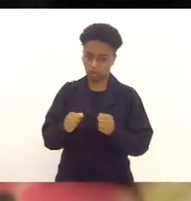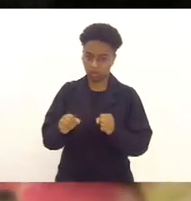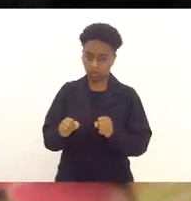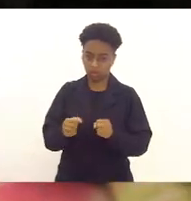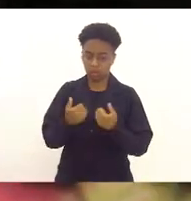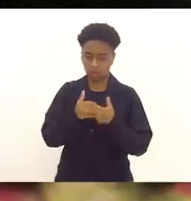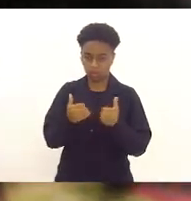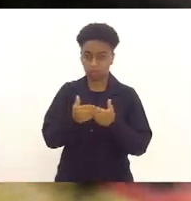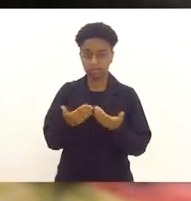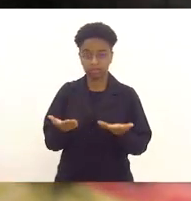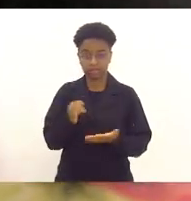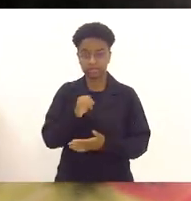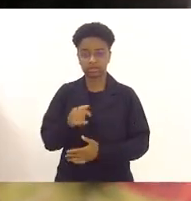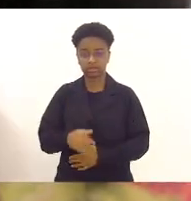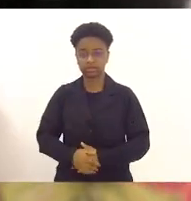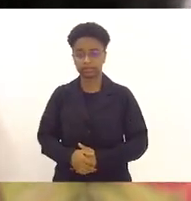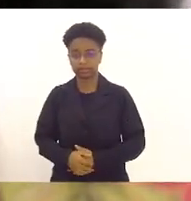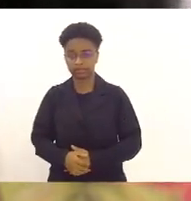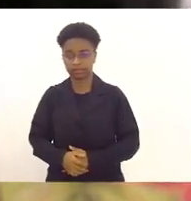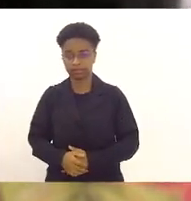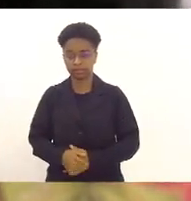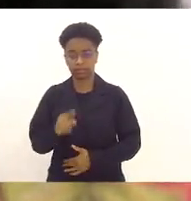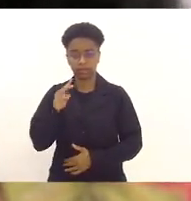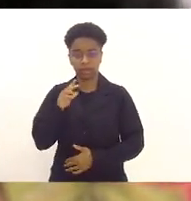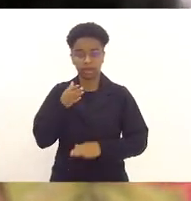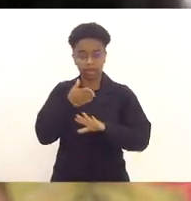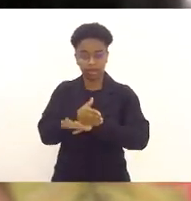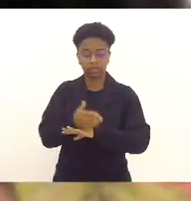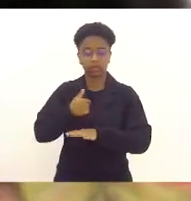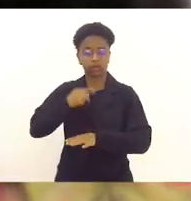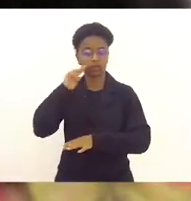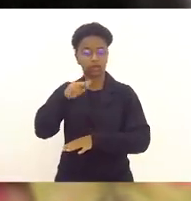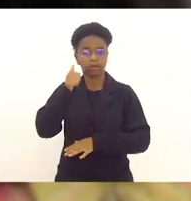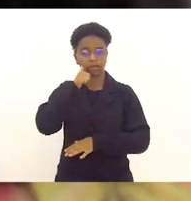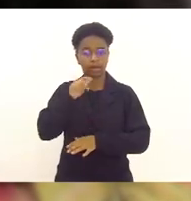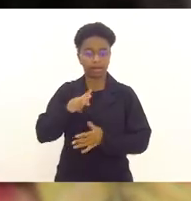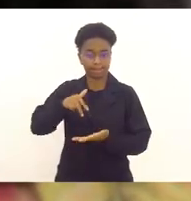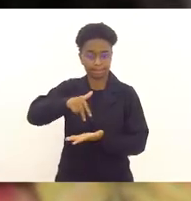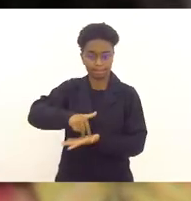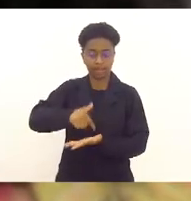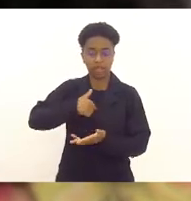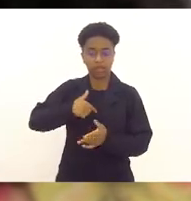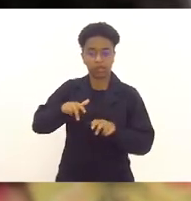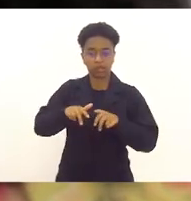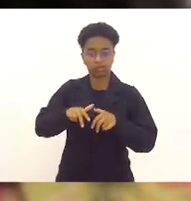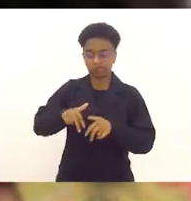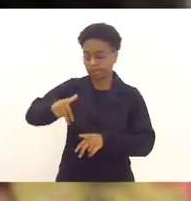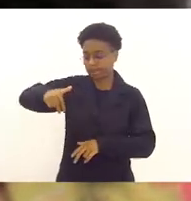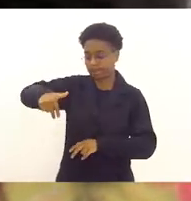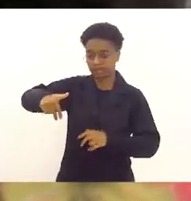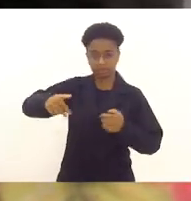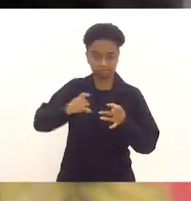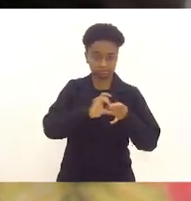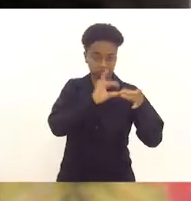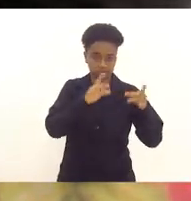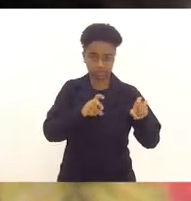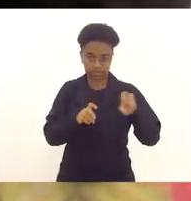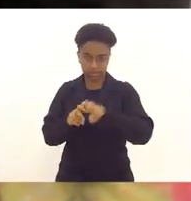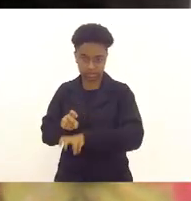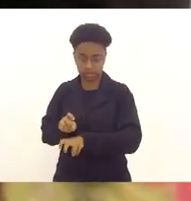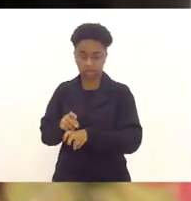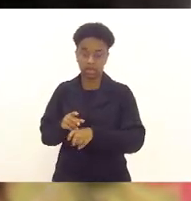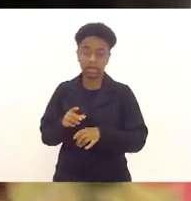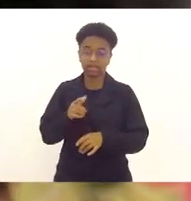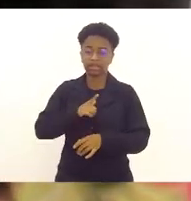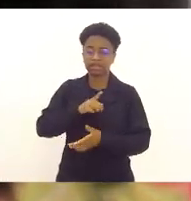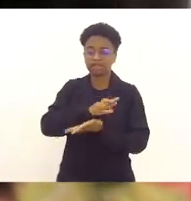ando no ônibus eu vejo uma Senhorinha em pé eu eu levanto eu dou o meu lugar e tem um bando de homem sentados que não dão lugar